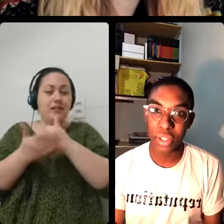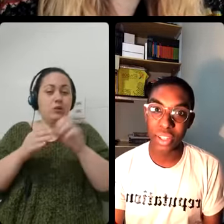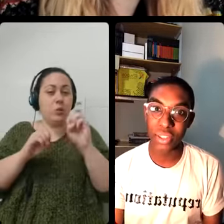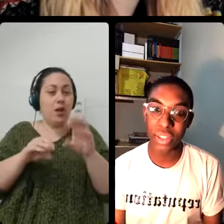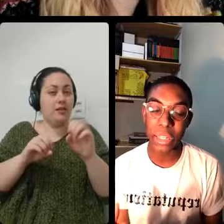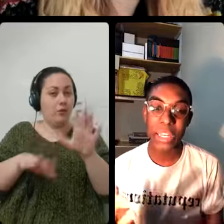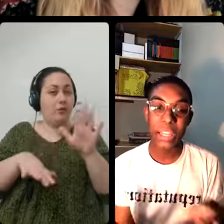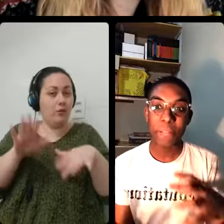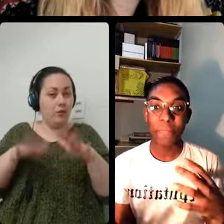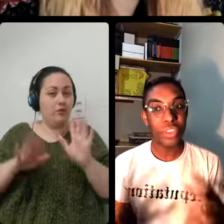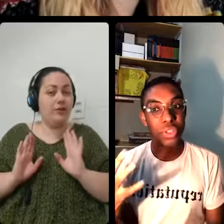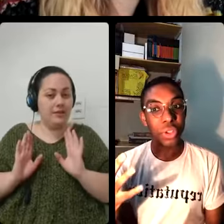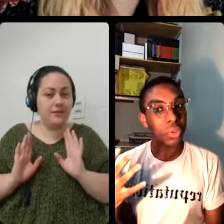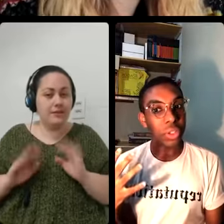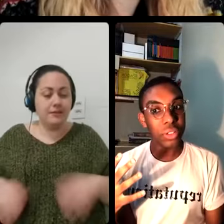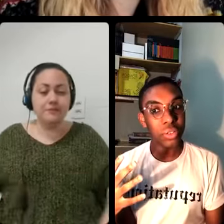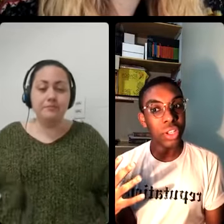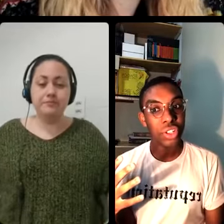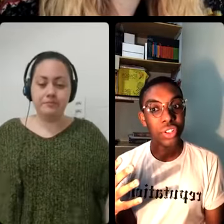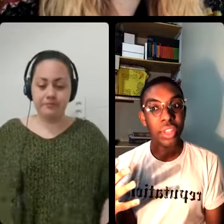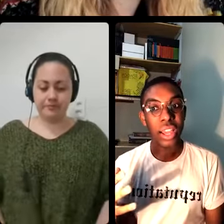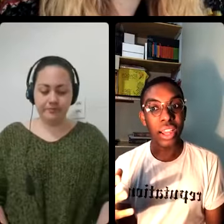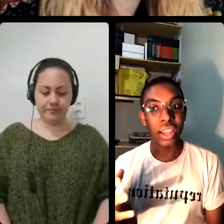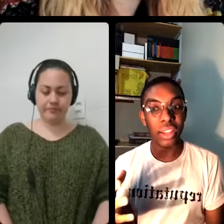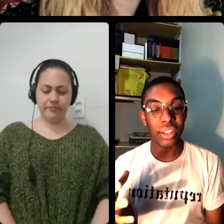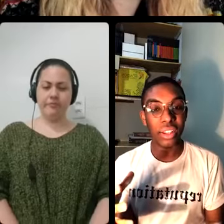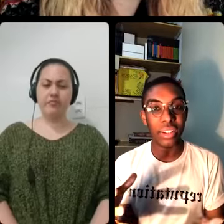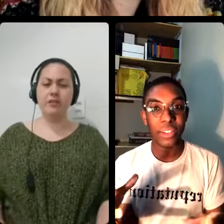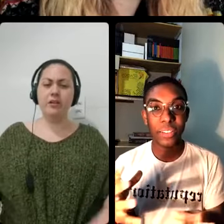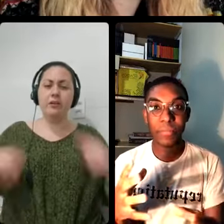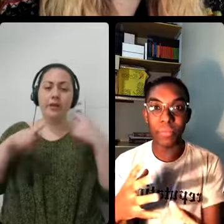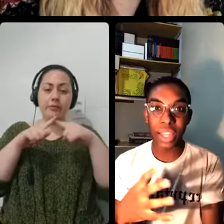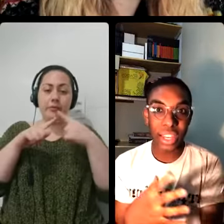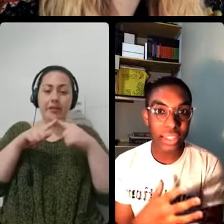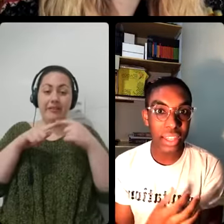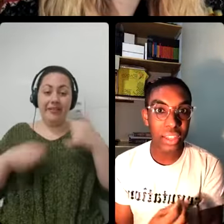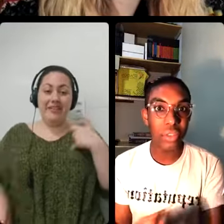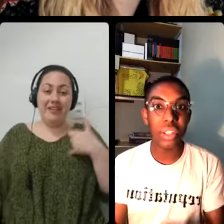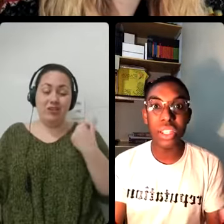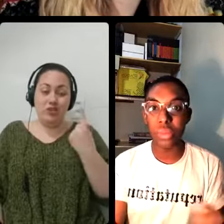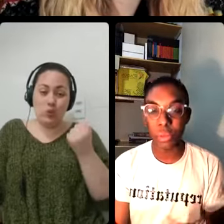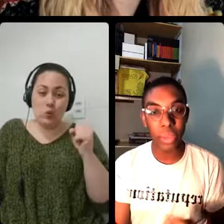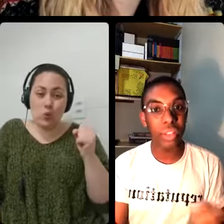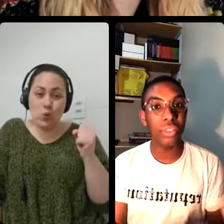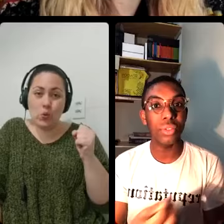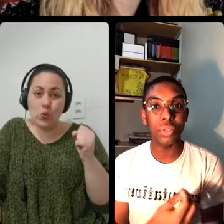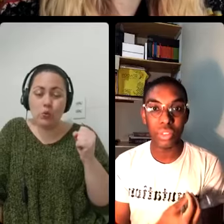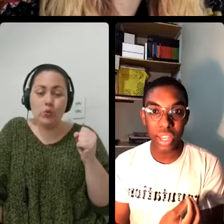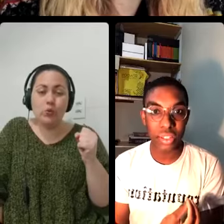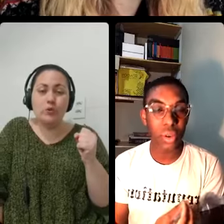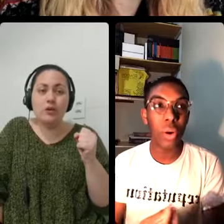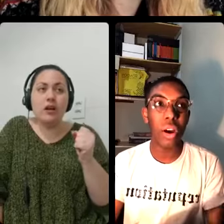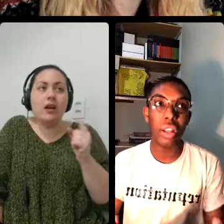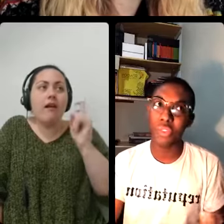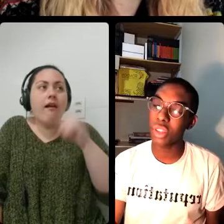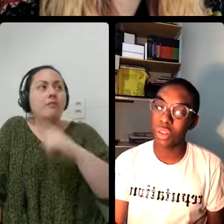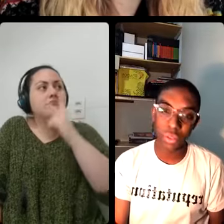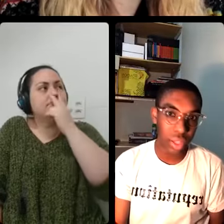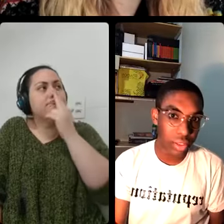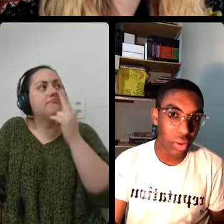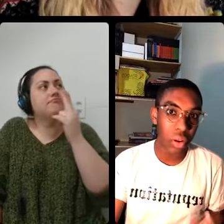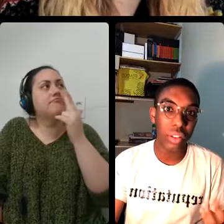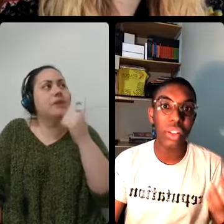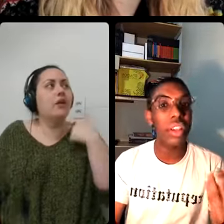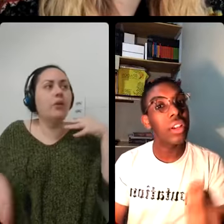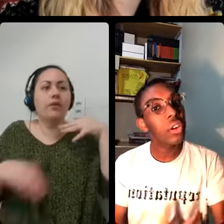Né? Porque, assim, 18 anos a gente está, né, inserido nesse momento na escola, no final